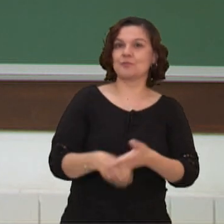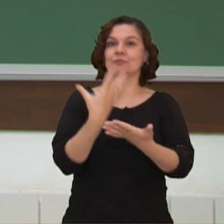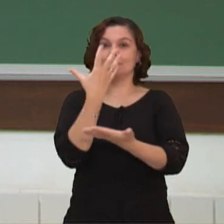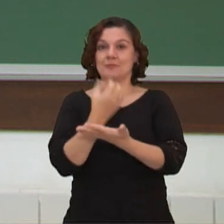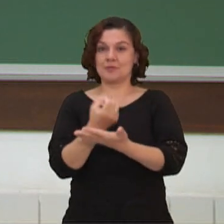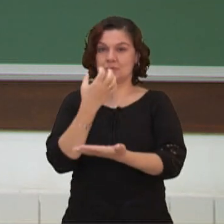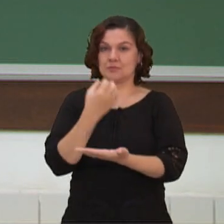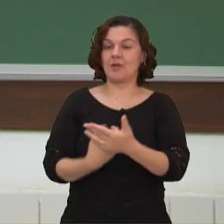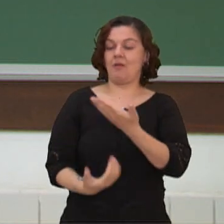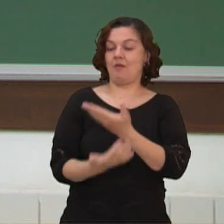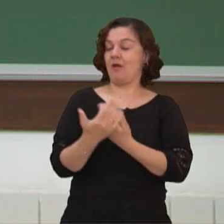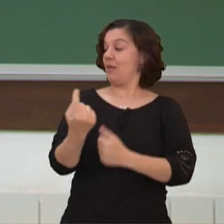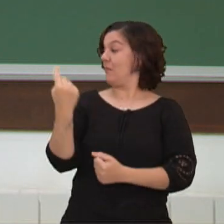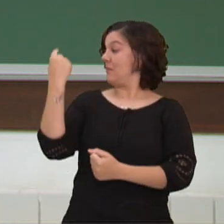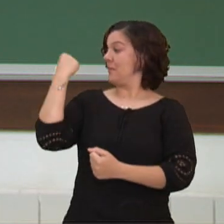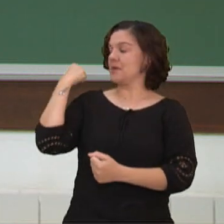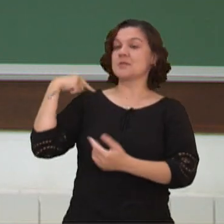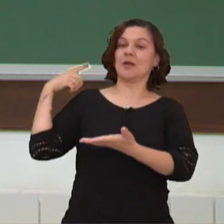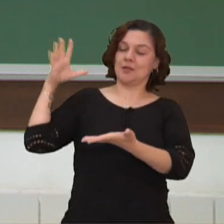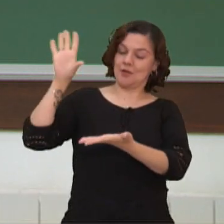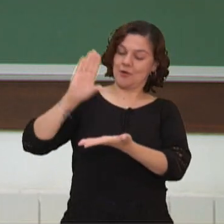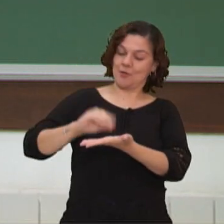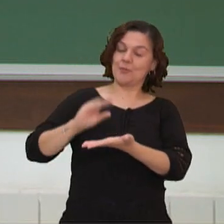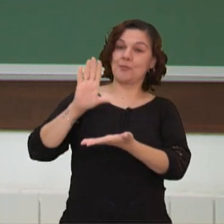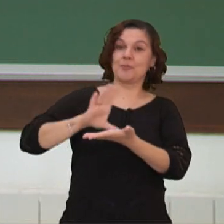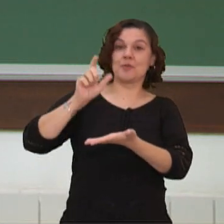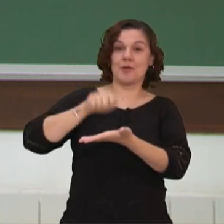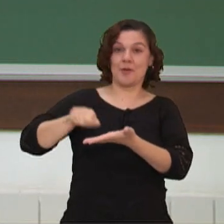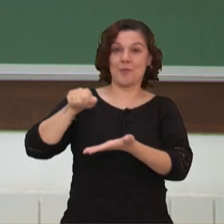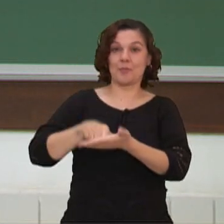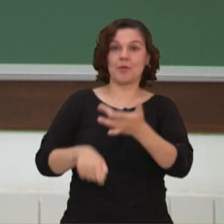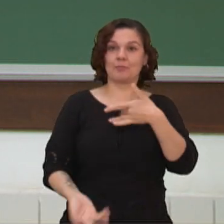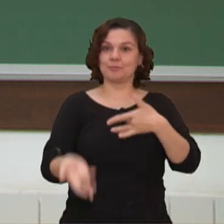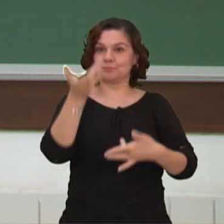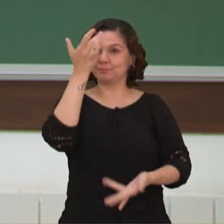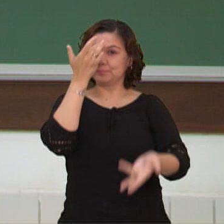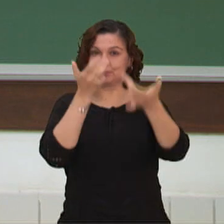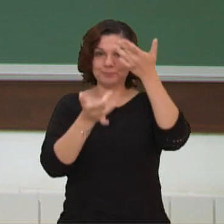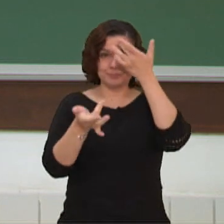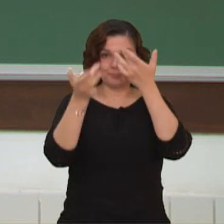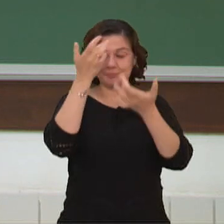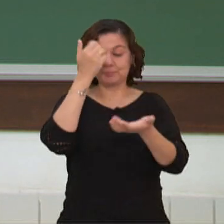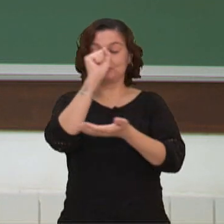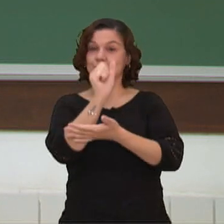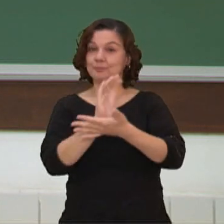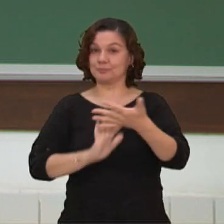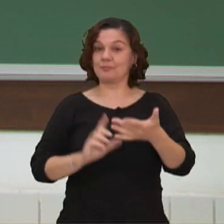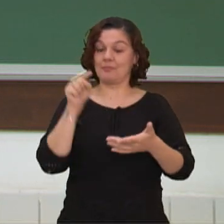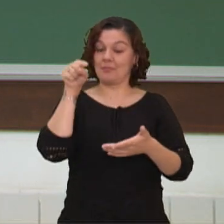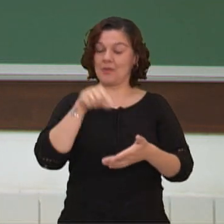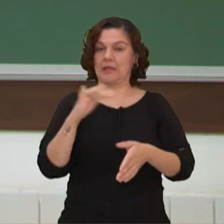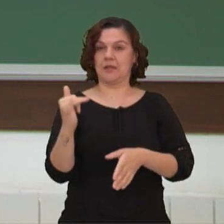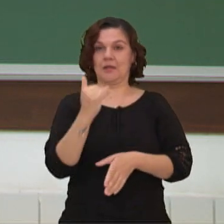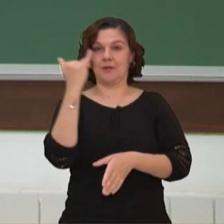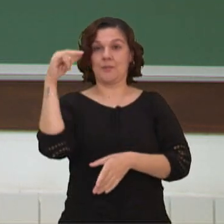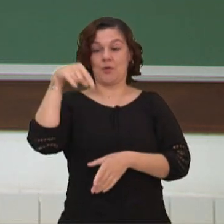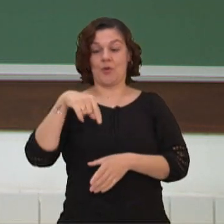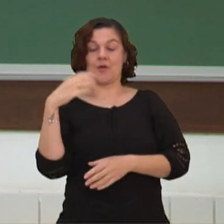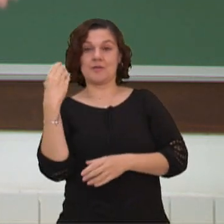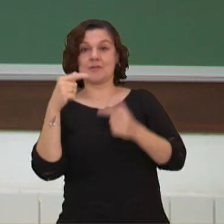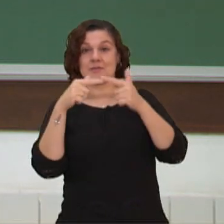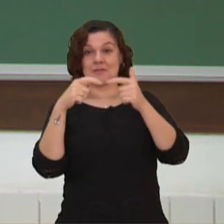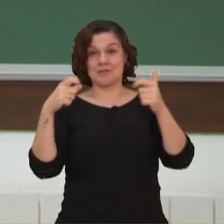aulas passadas, anote. Por quê? É uma forma de você fixar esse conteúdo, que é importante. Importante para as aulas de